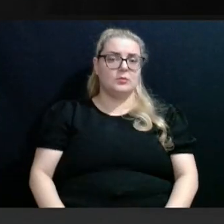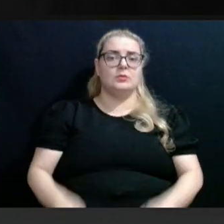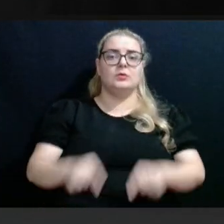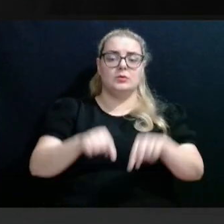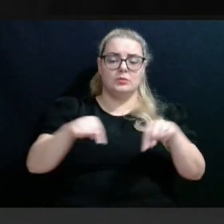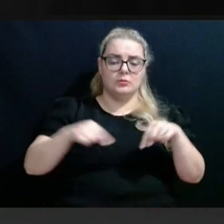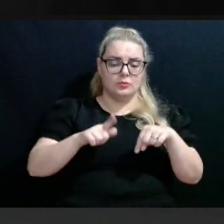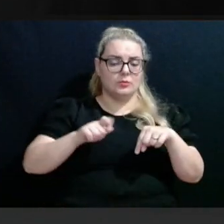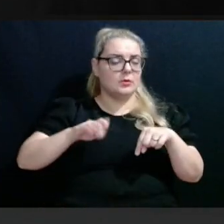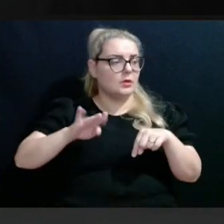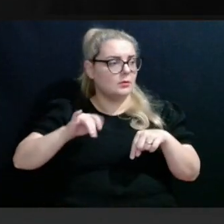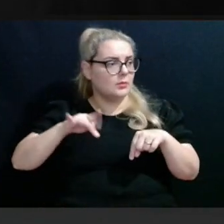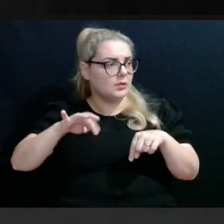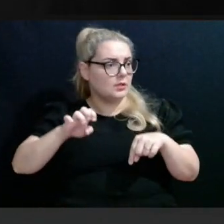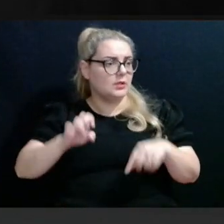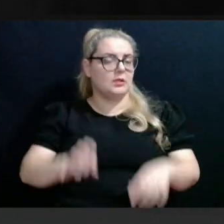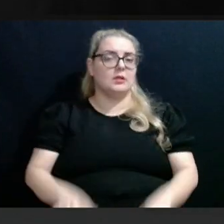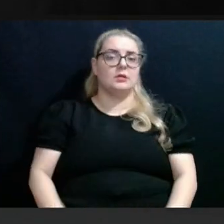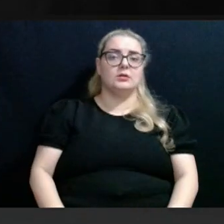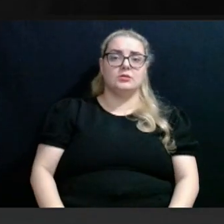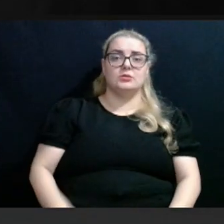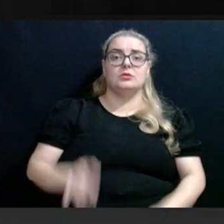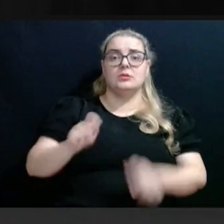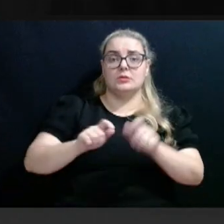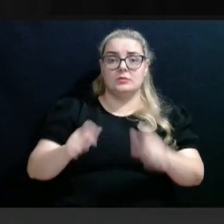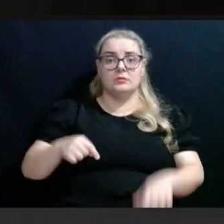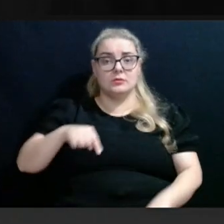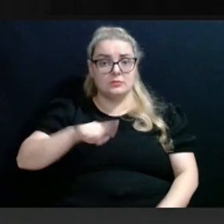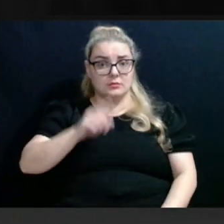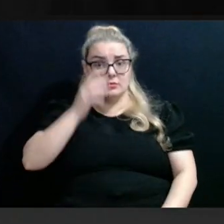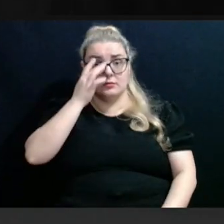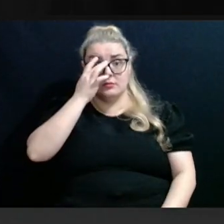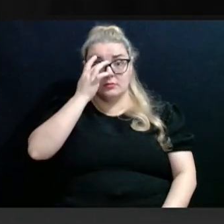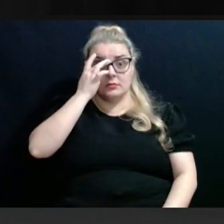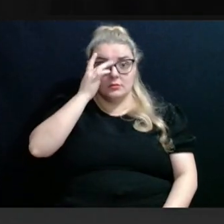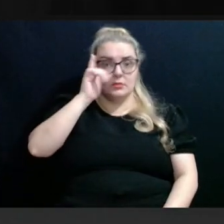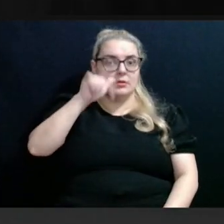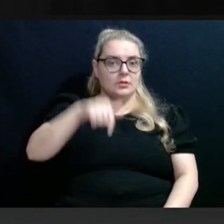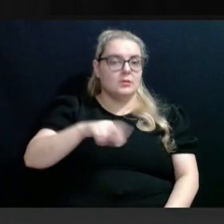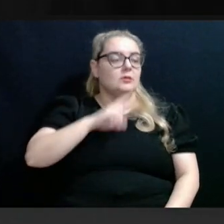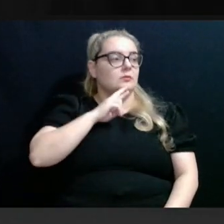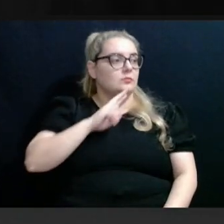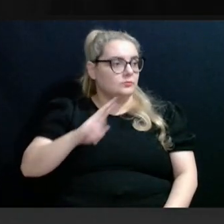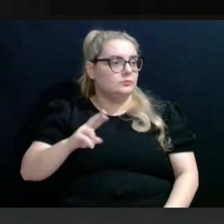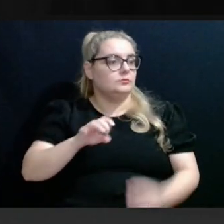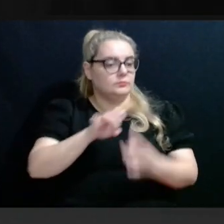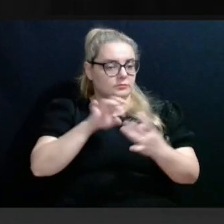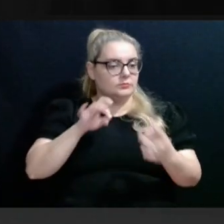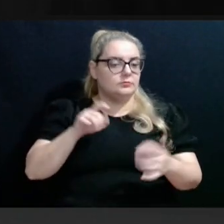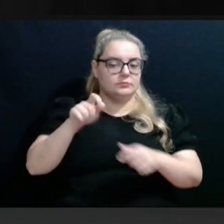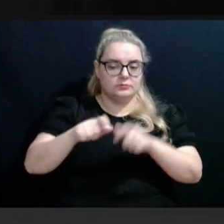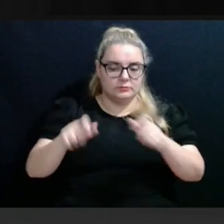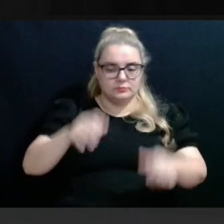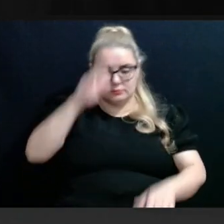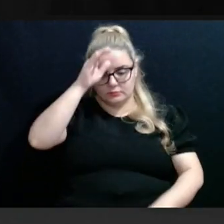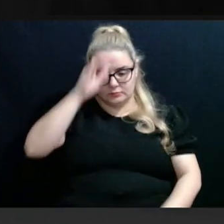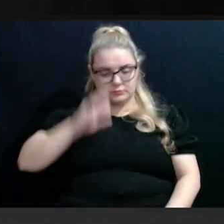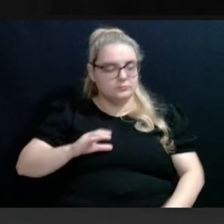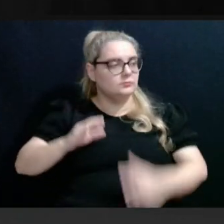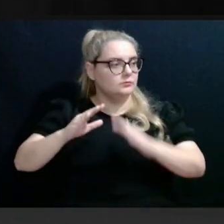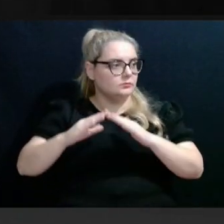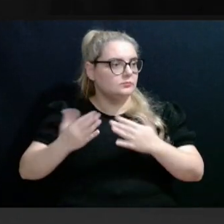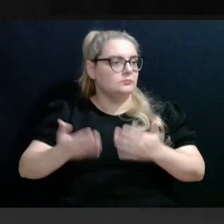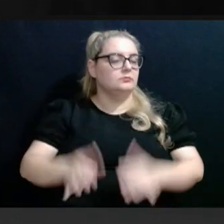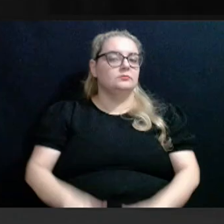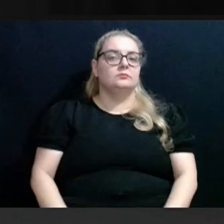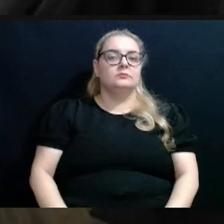gabinete, o atendimento que as pessoas já vão lá e depois a gente dá o feedback para aquele morador, para aquele